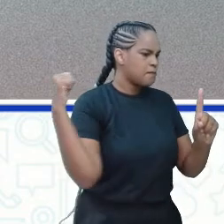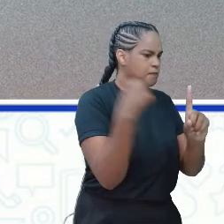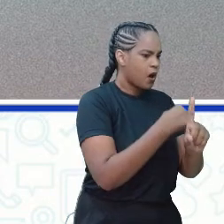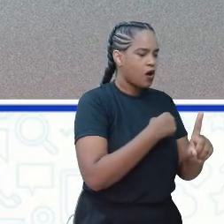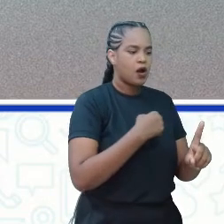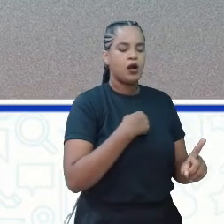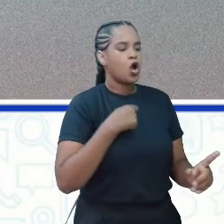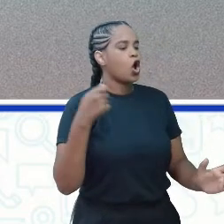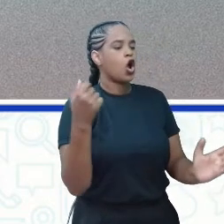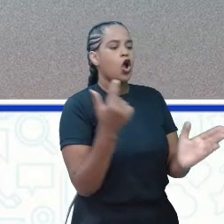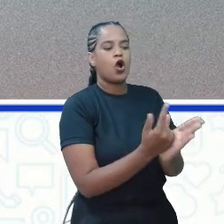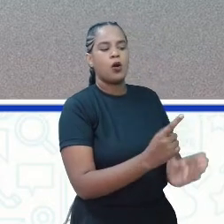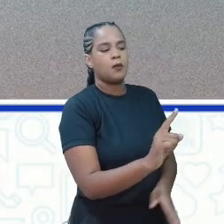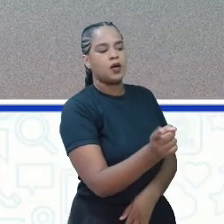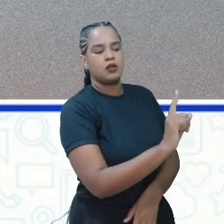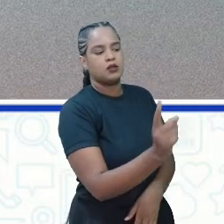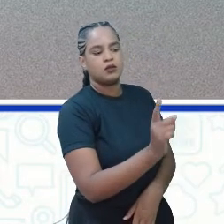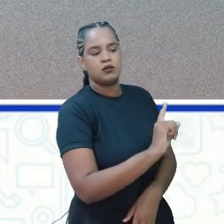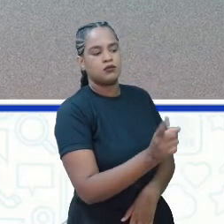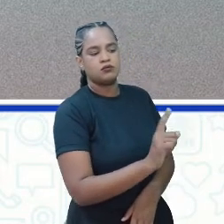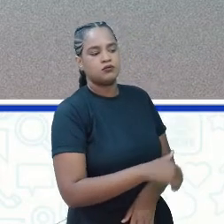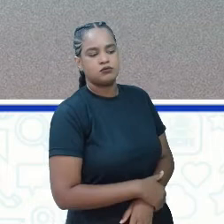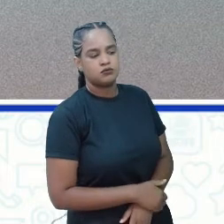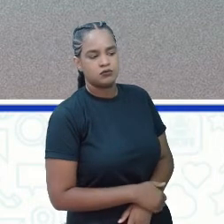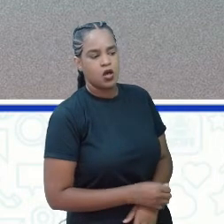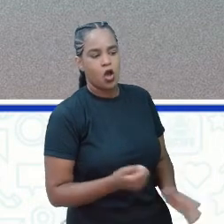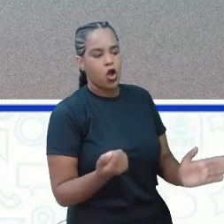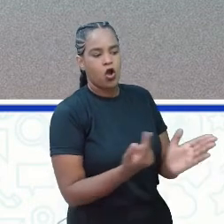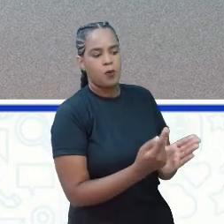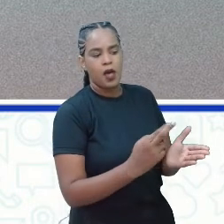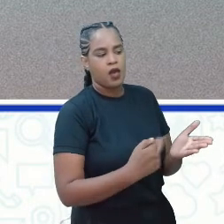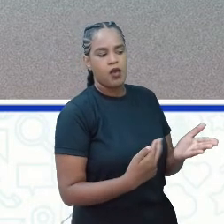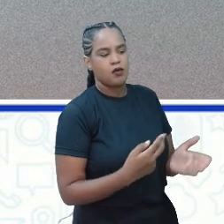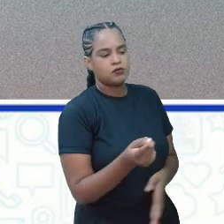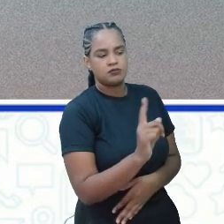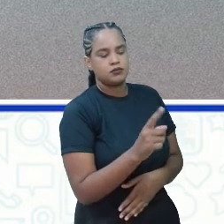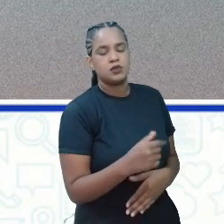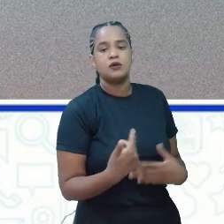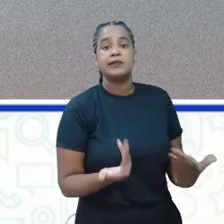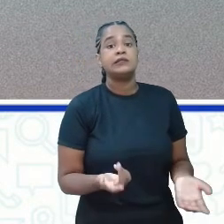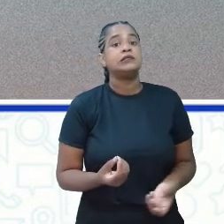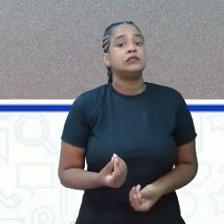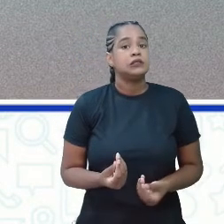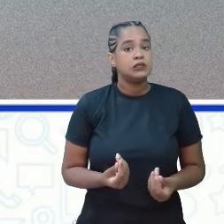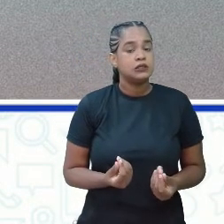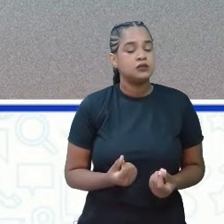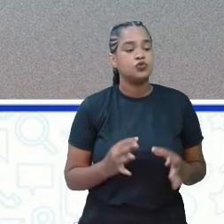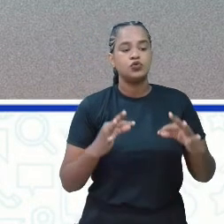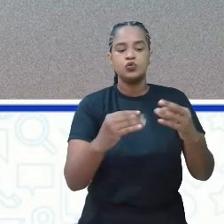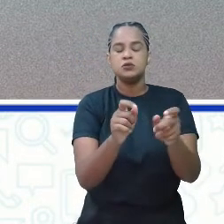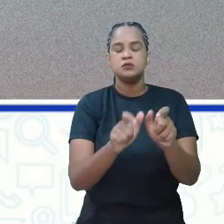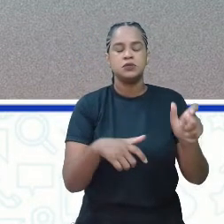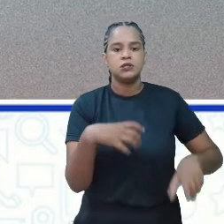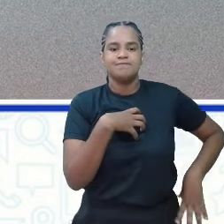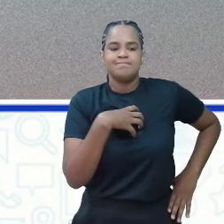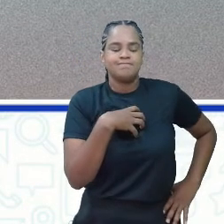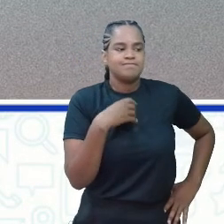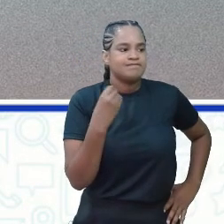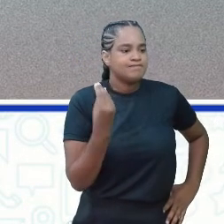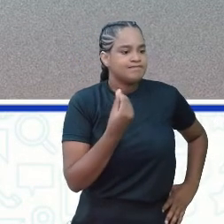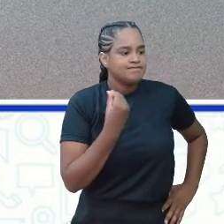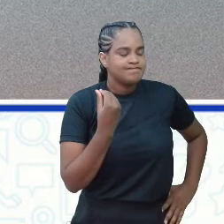ela não compraria mais a revista. Aquilo tocou o estúdio todo.